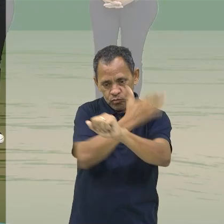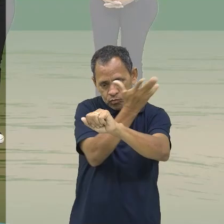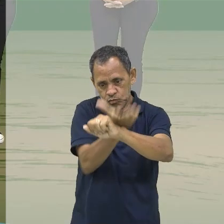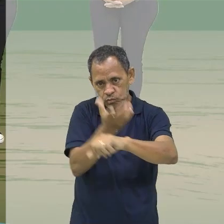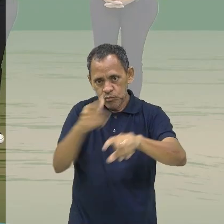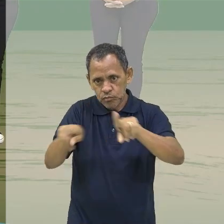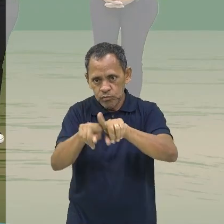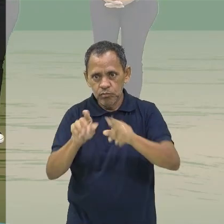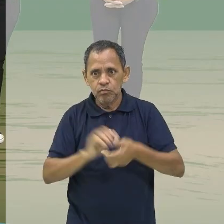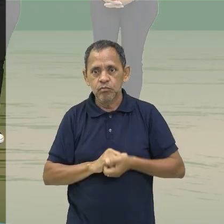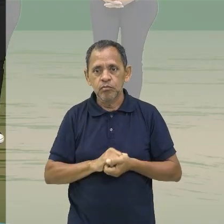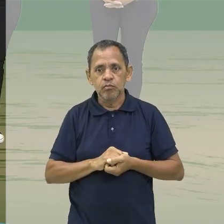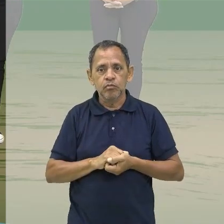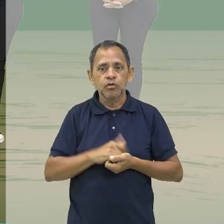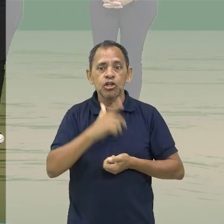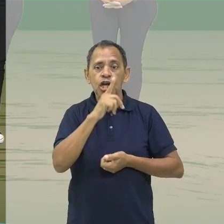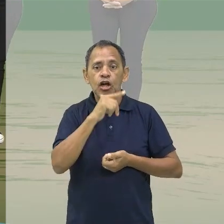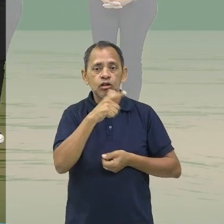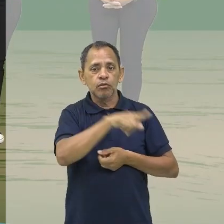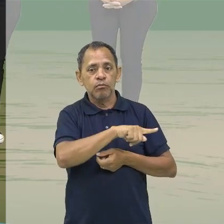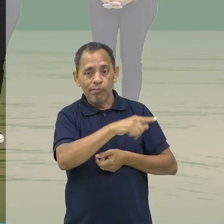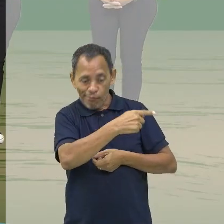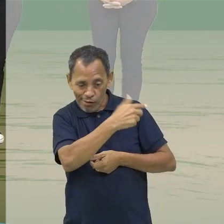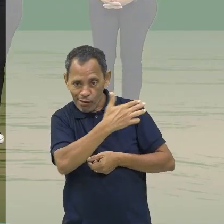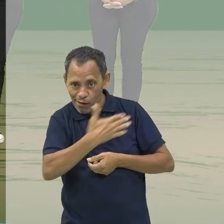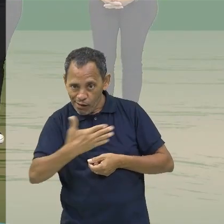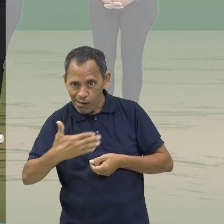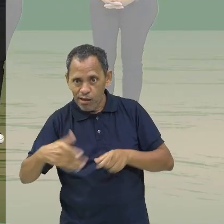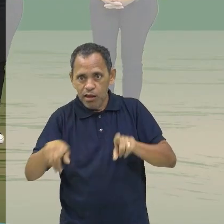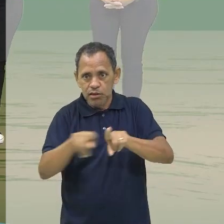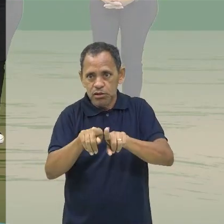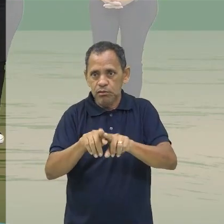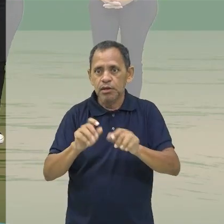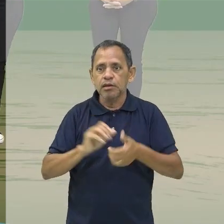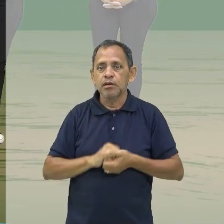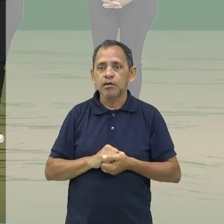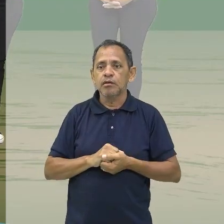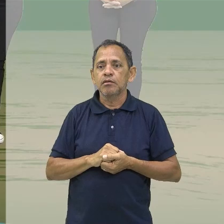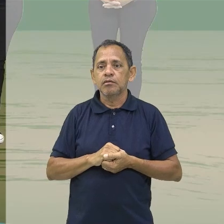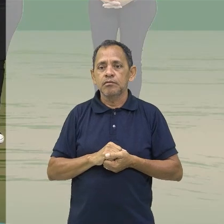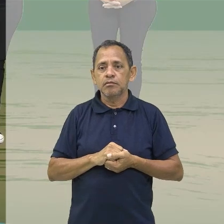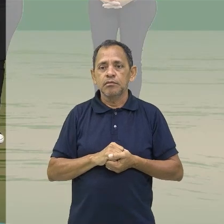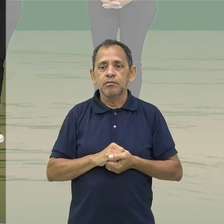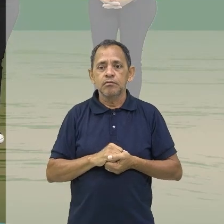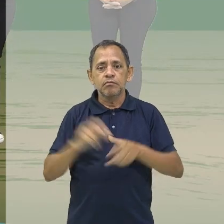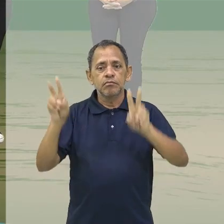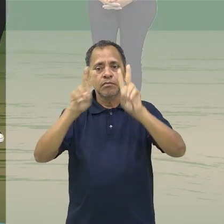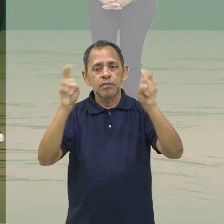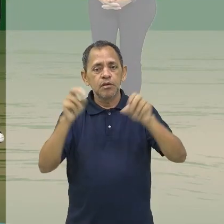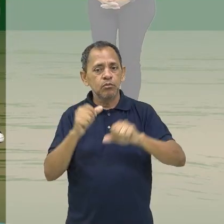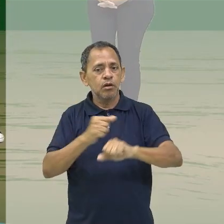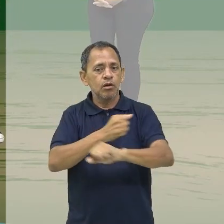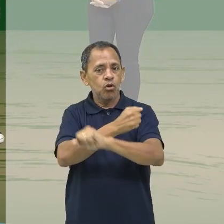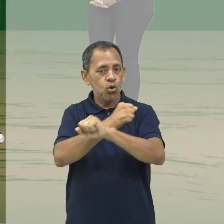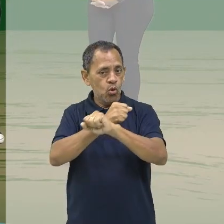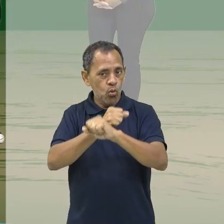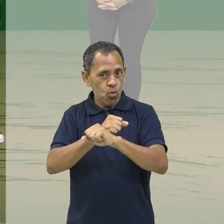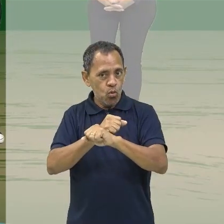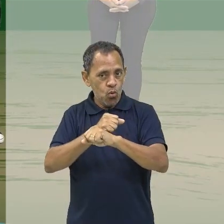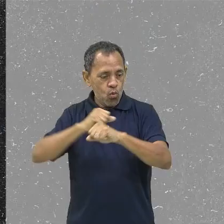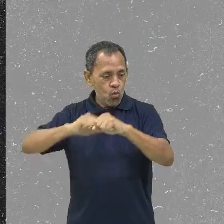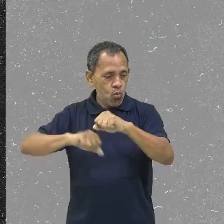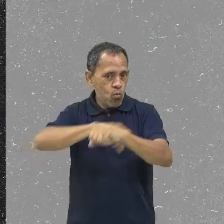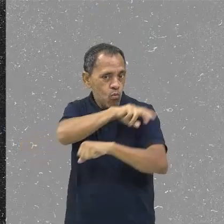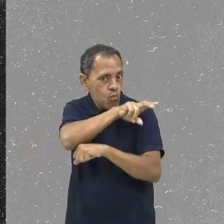gente vai ver uma relação, né, uma conexão desse mito da cobra grande com a biologia, aqui com a